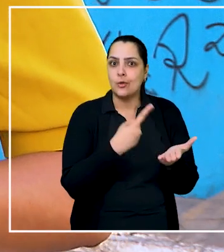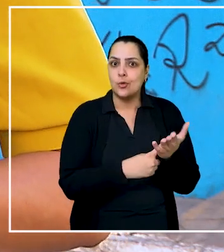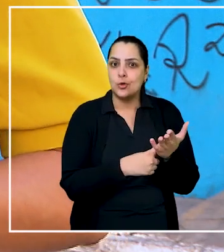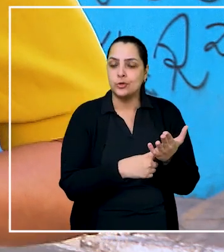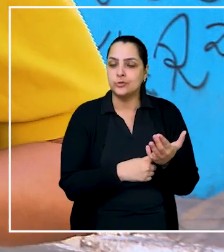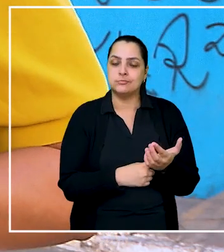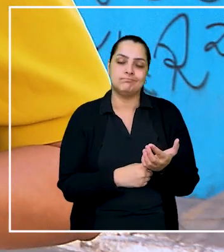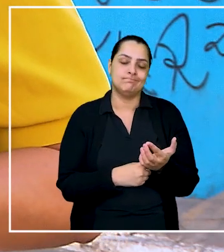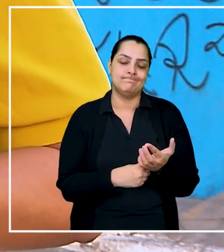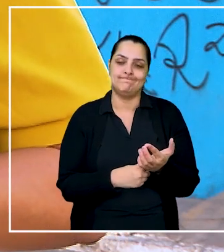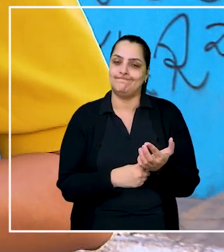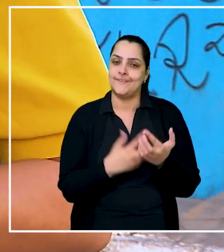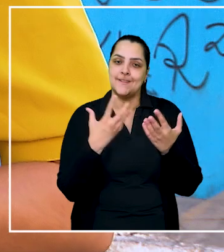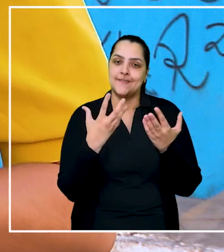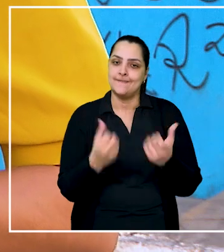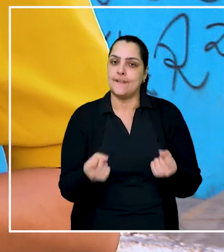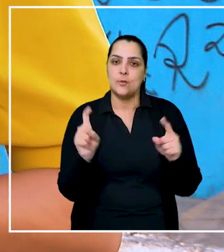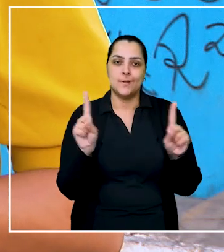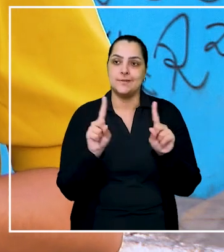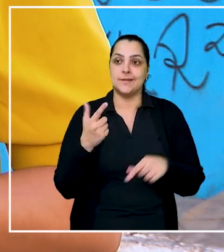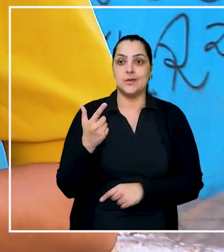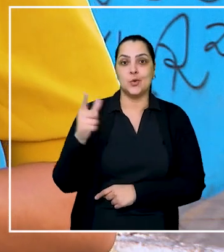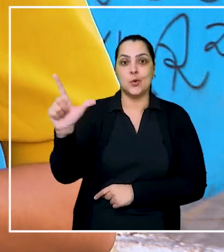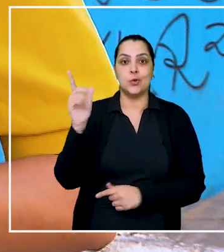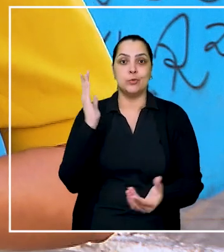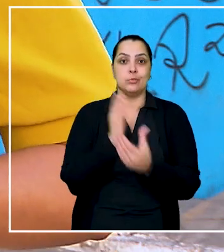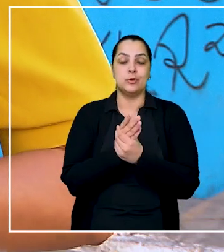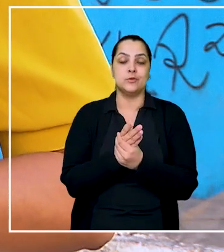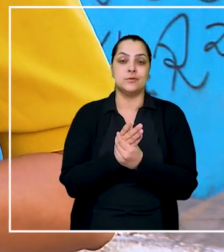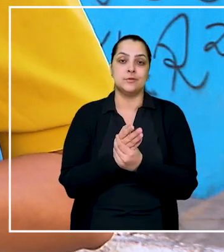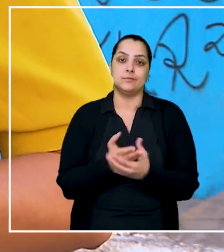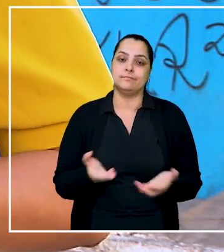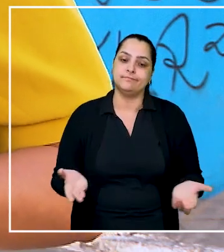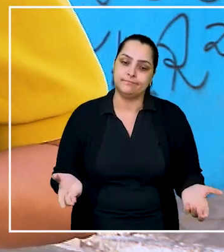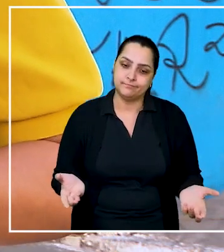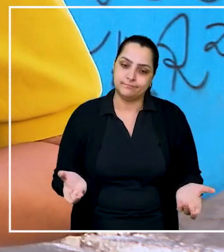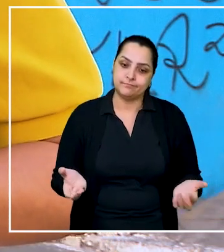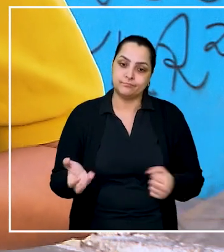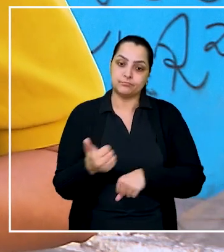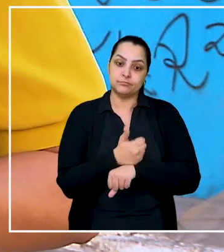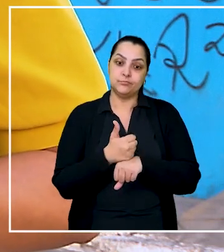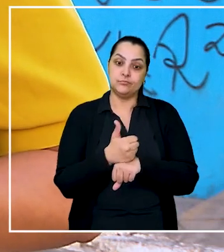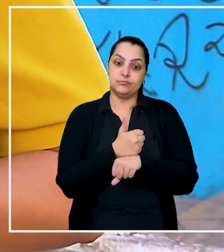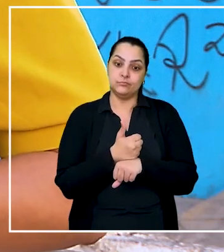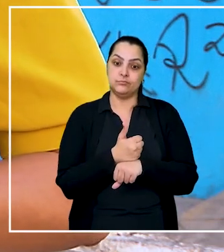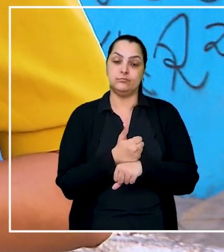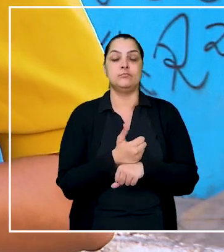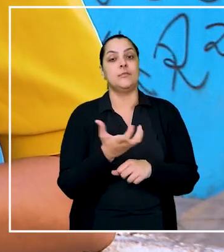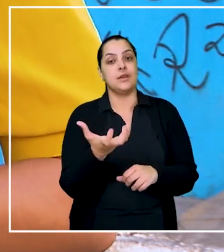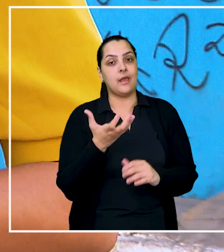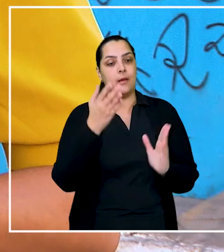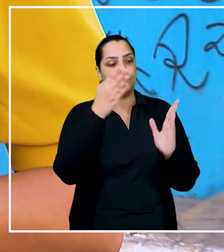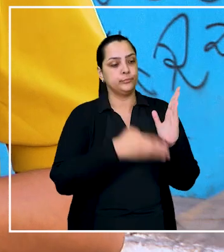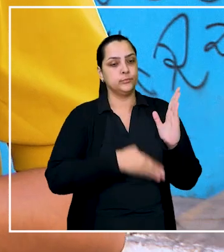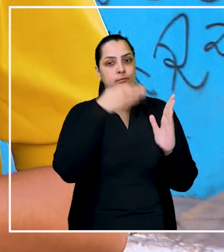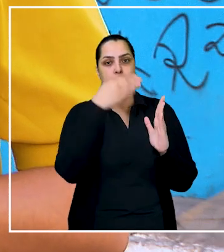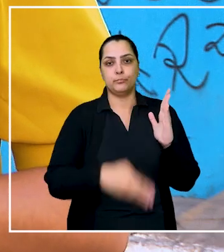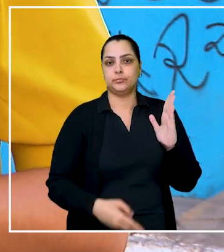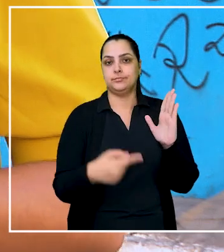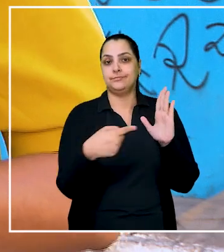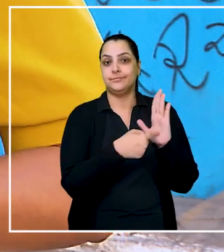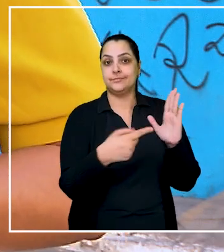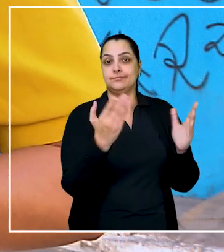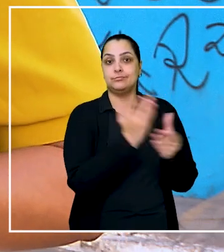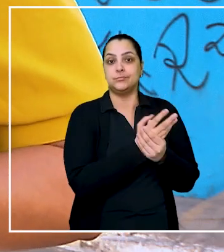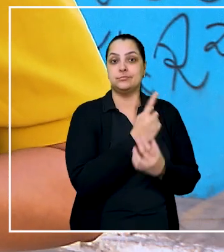validado, ficou impedido de ajuizar novo processo contra a empresa. O profissional, então, ingressou com ação rescisória,